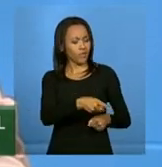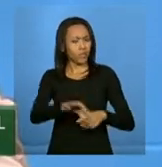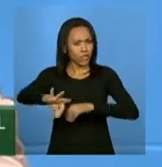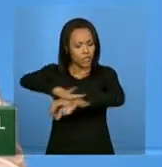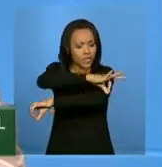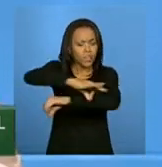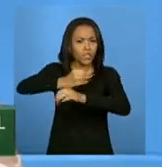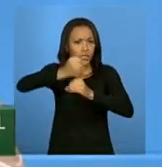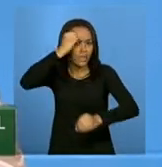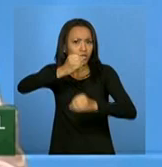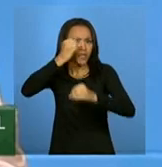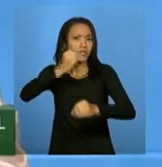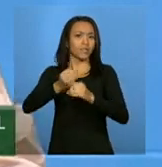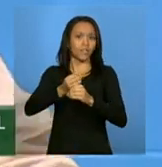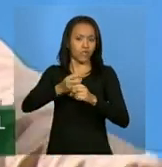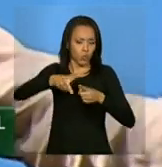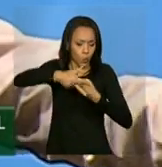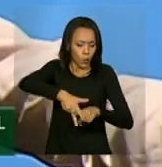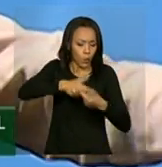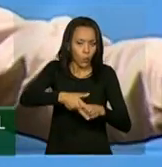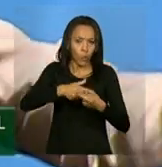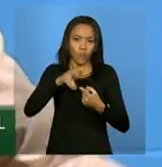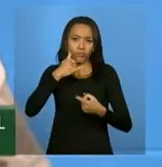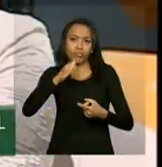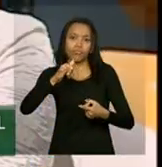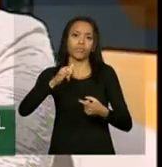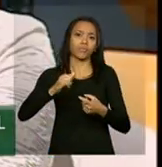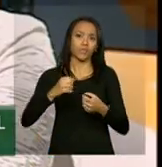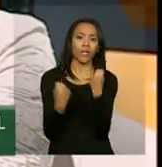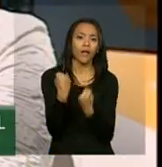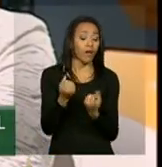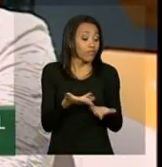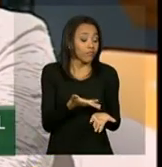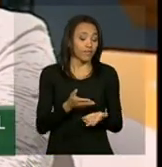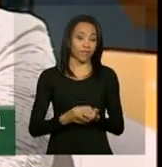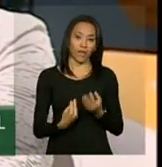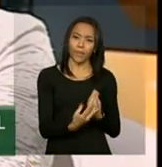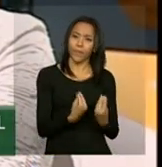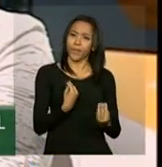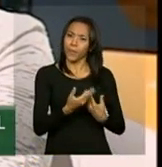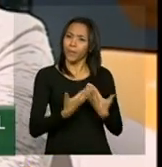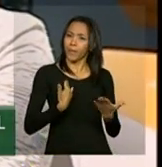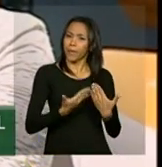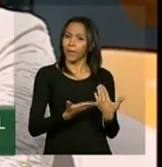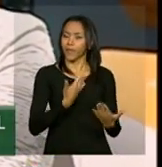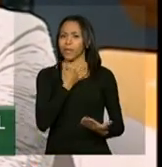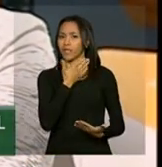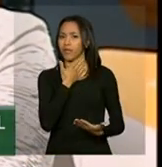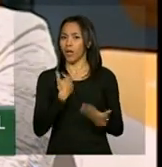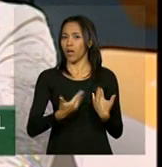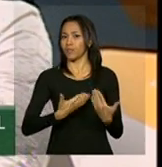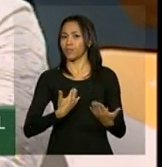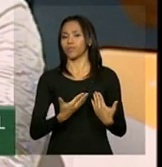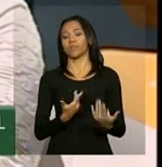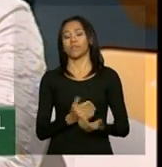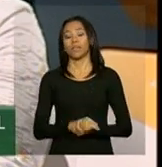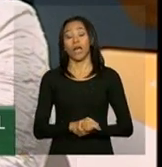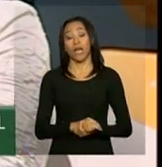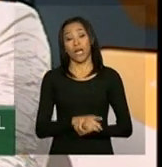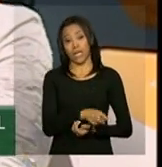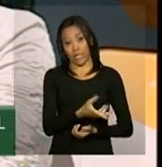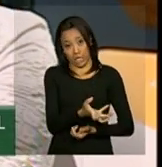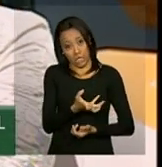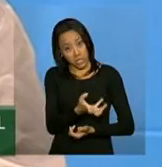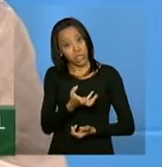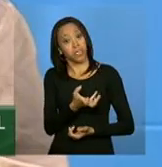engenheiro mecânico, então? Aí ele estava compartilhando ali o tempo dele com a rainha, aí ele disse que